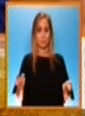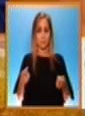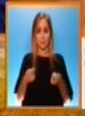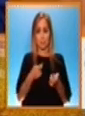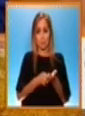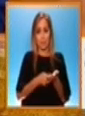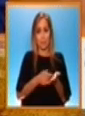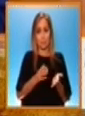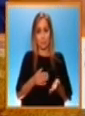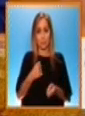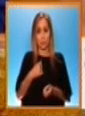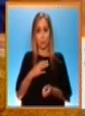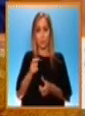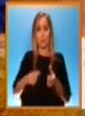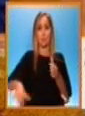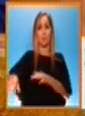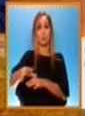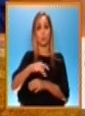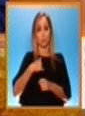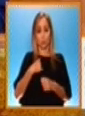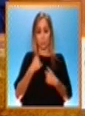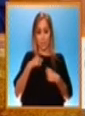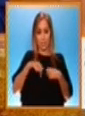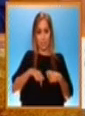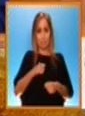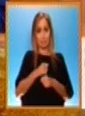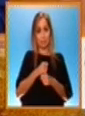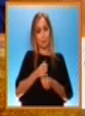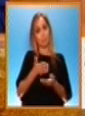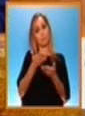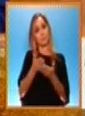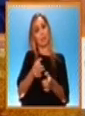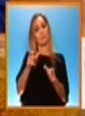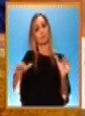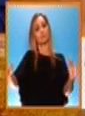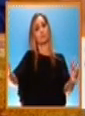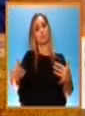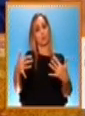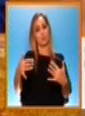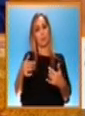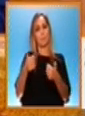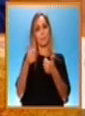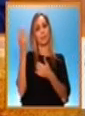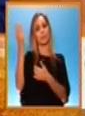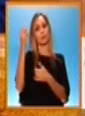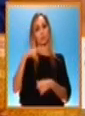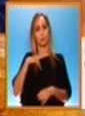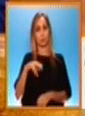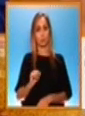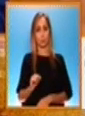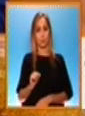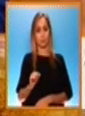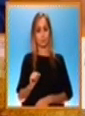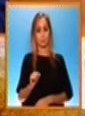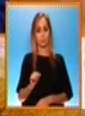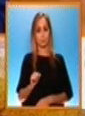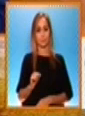E pronto, a gente precisa do público. Nós trabalhamos cá para o público, para o bem da cultura em Portugal. Claro. Que é o